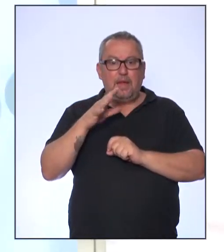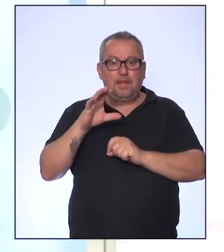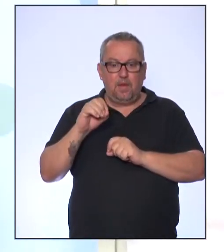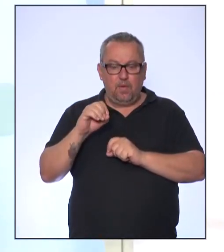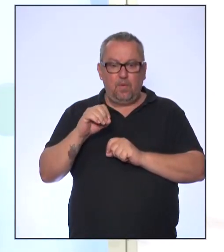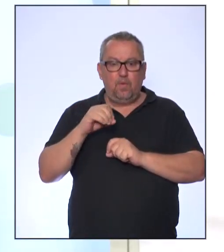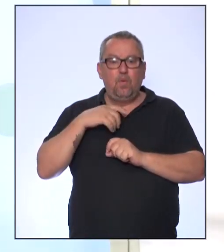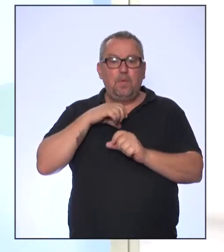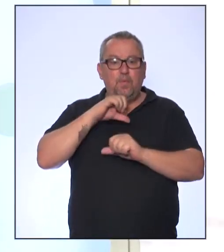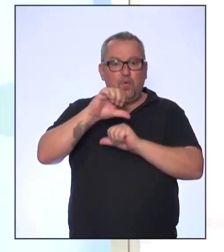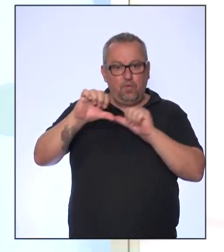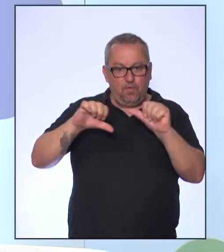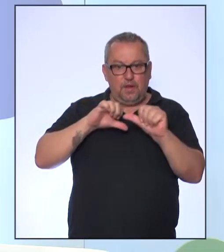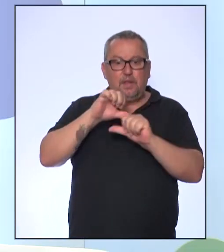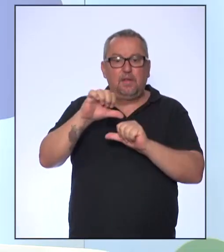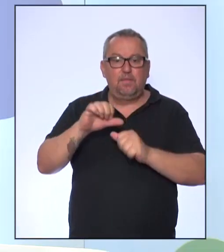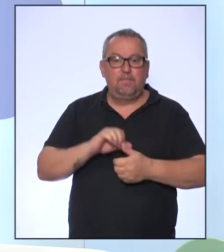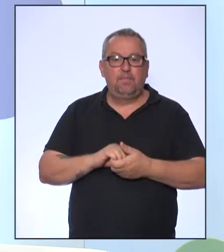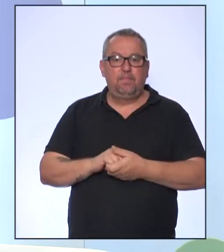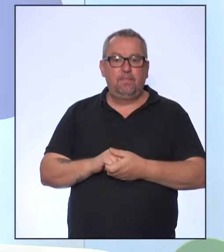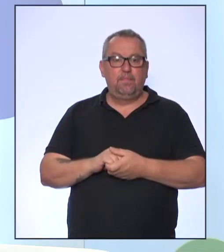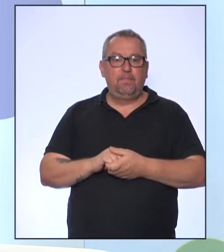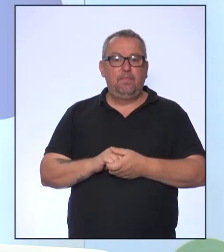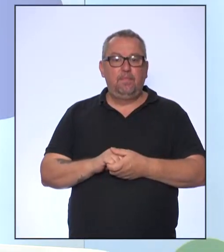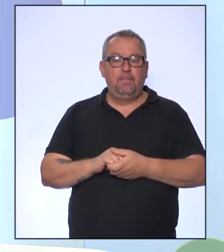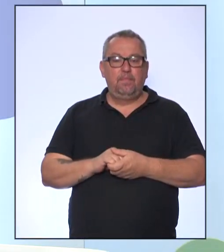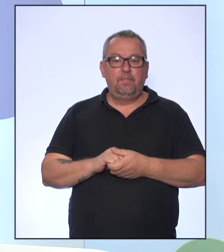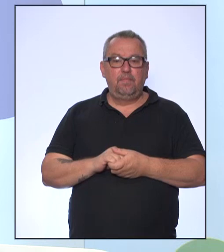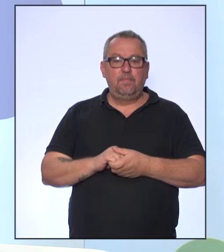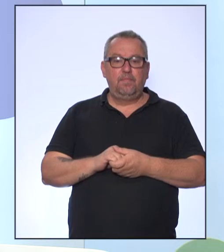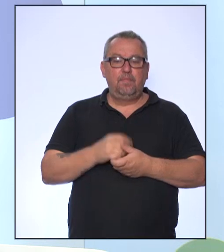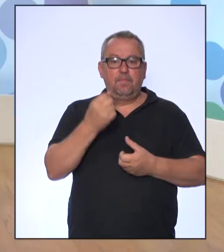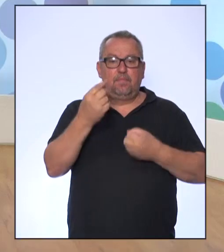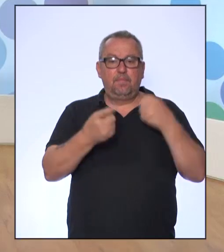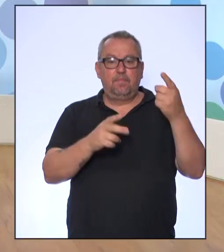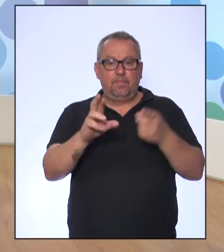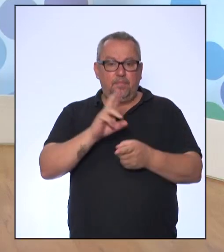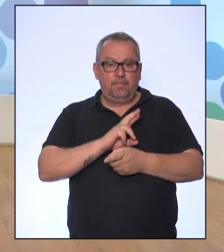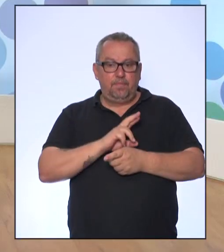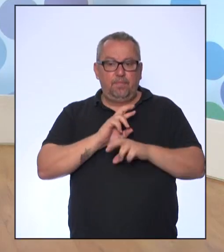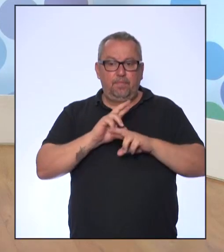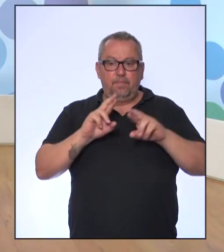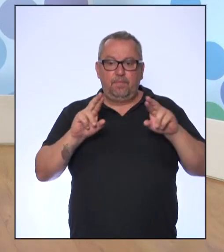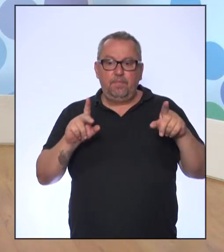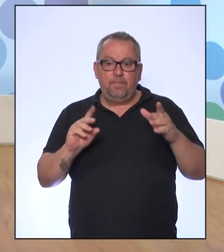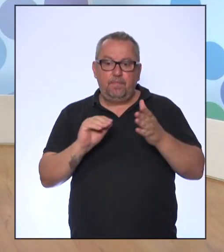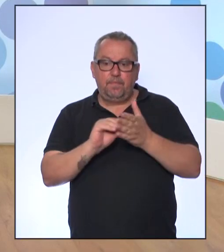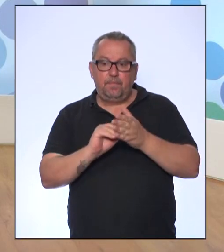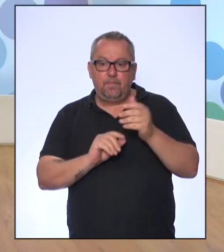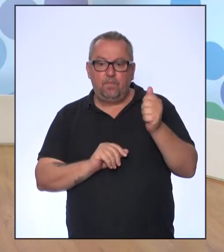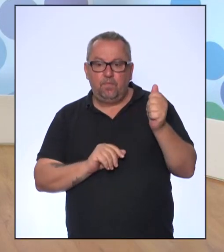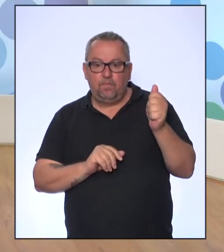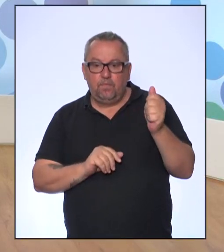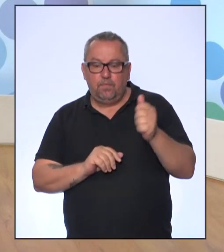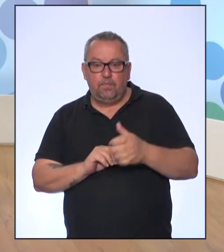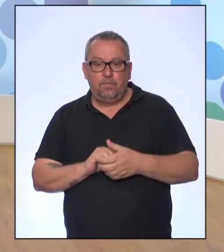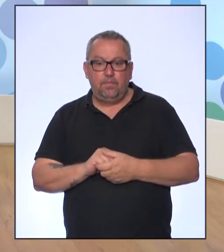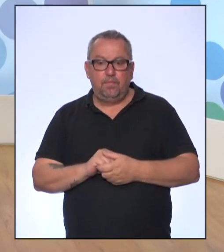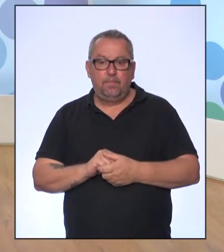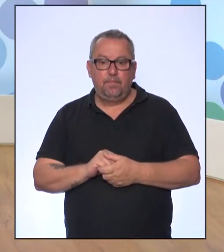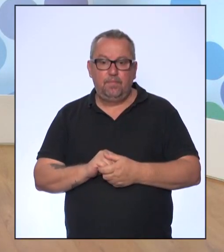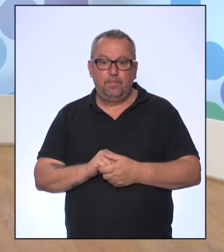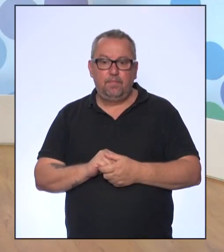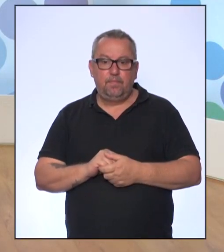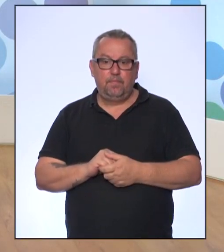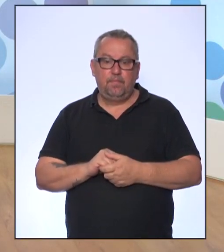uma modificação na matéria. Alguém já respondeu de forma completa? Quem colocou a letra A?